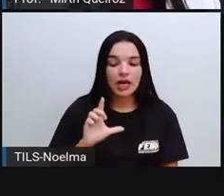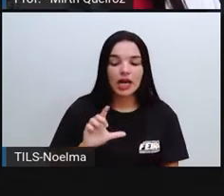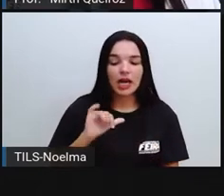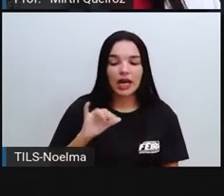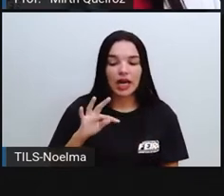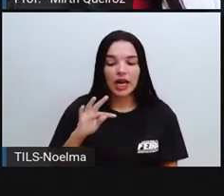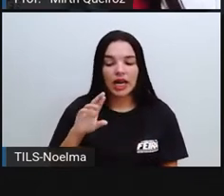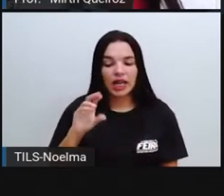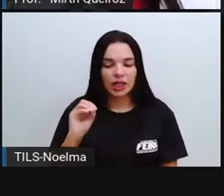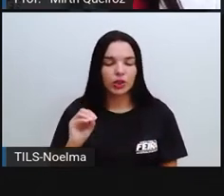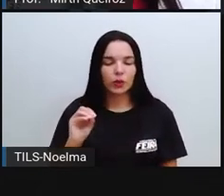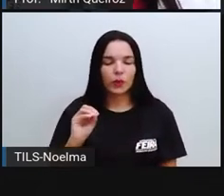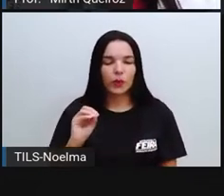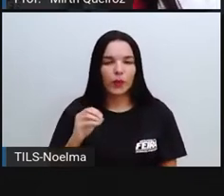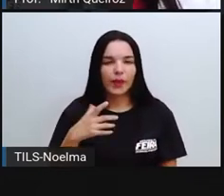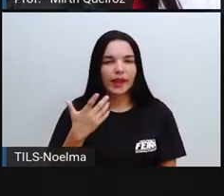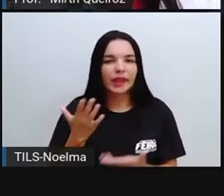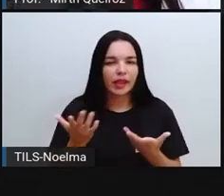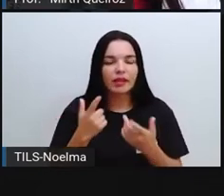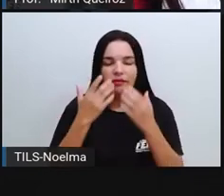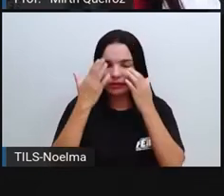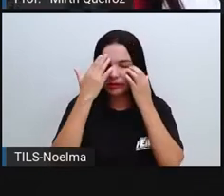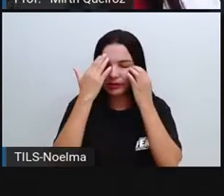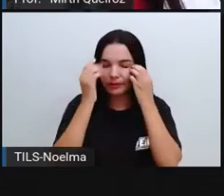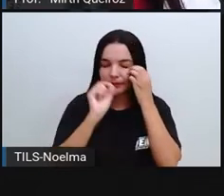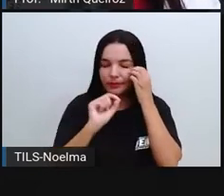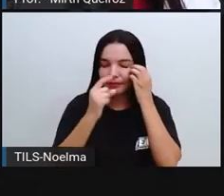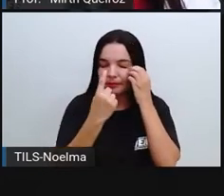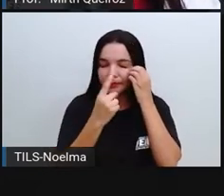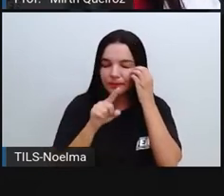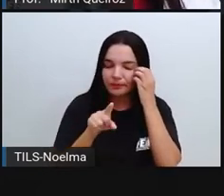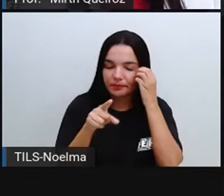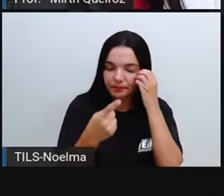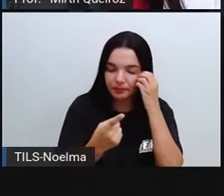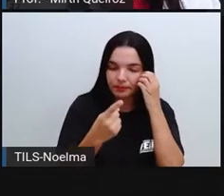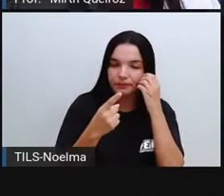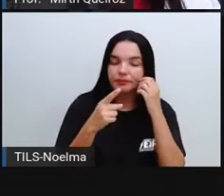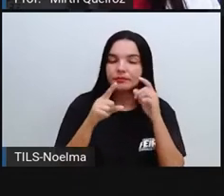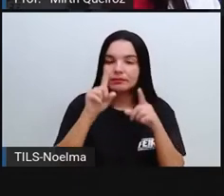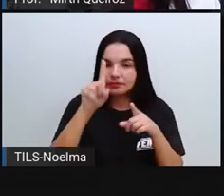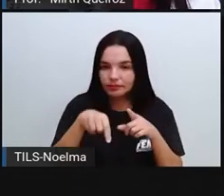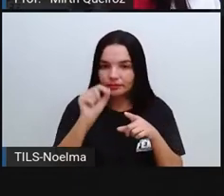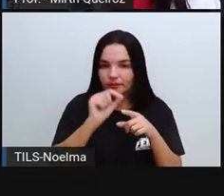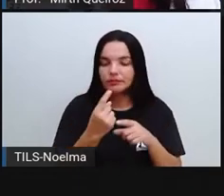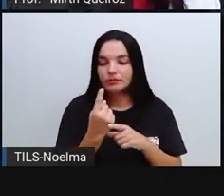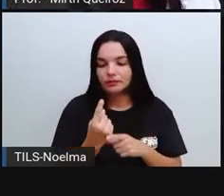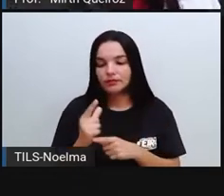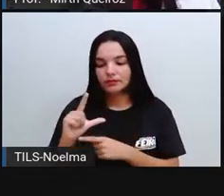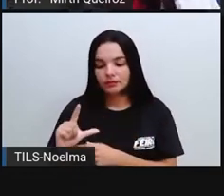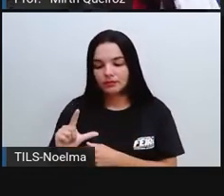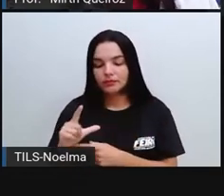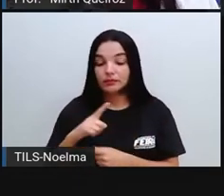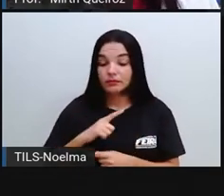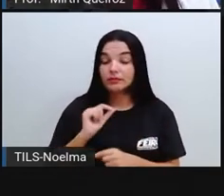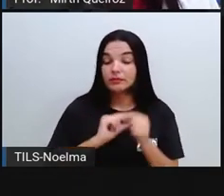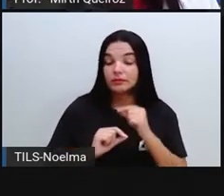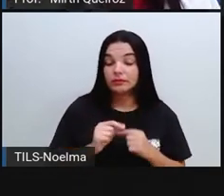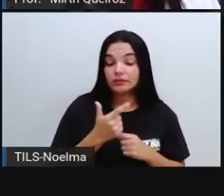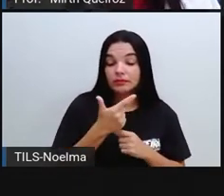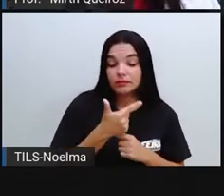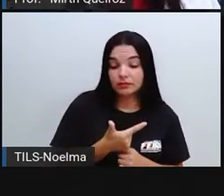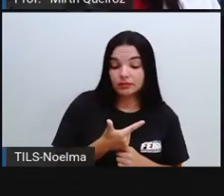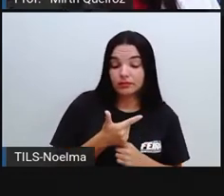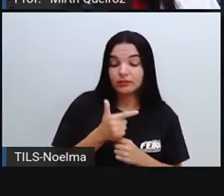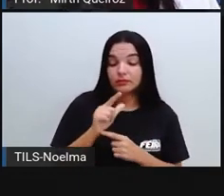temos quanto aí 2.500 a gente sabe que a cada mil seria um litro então nós temos 2 litros